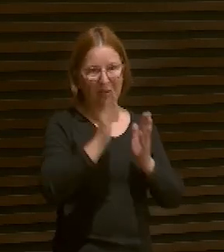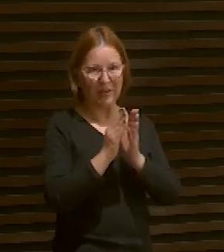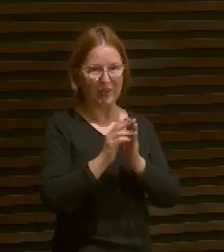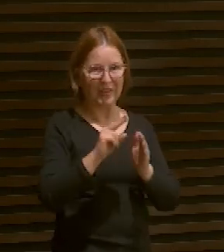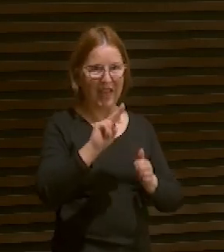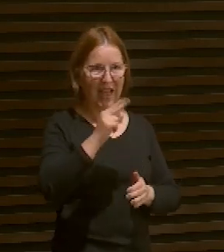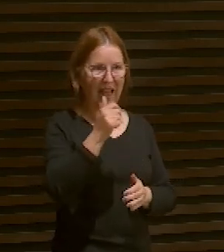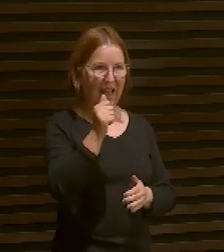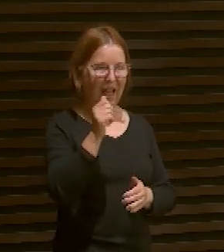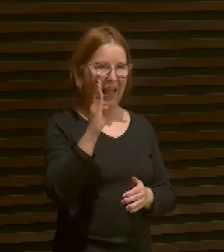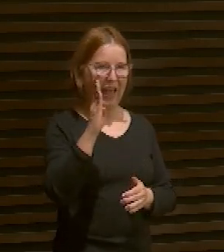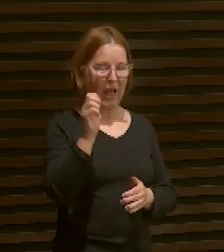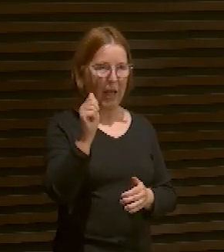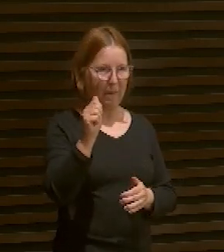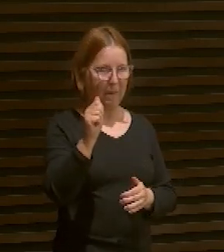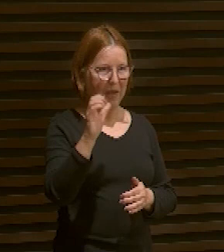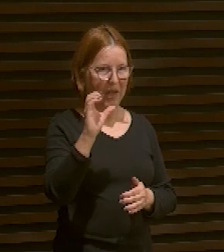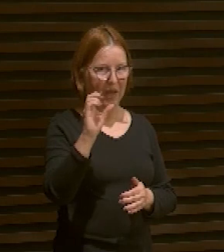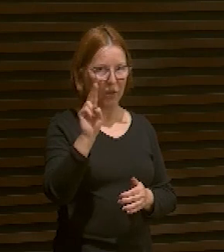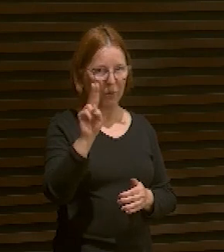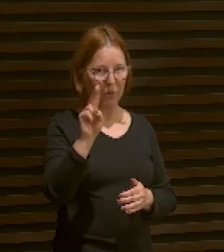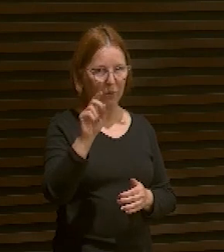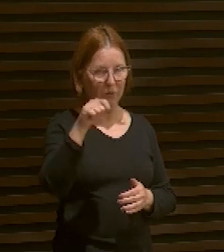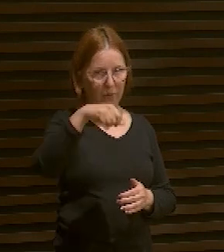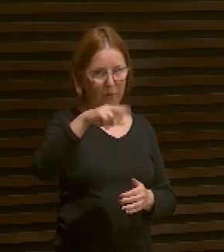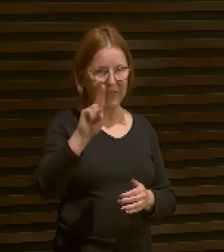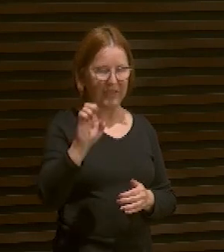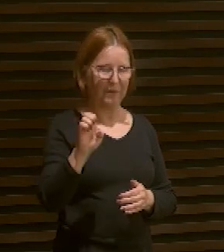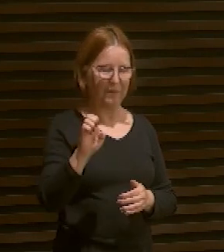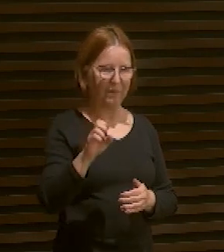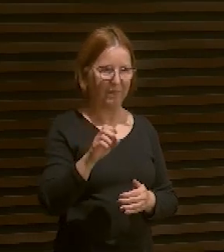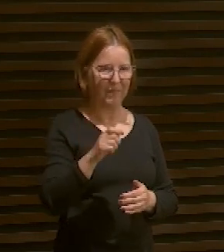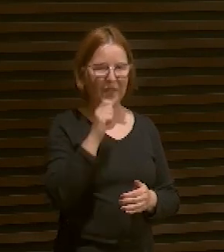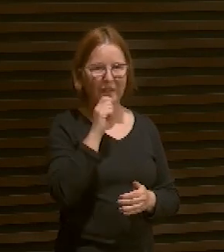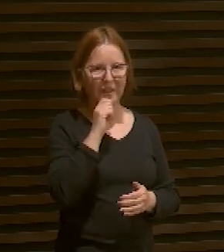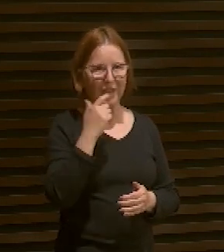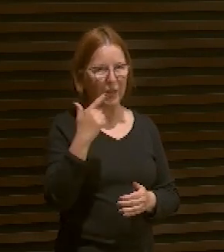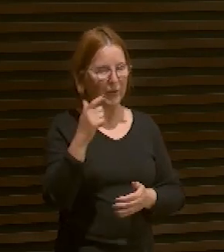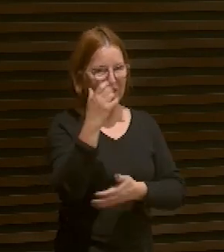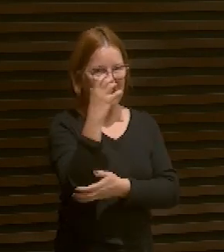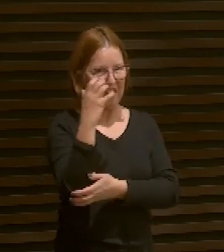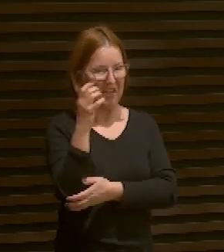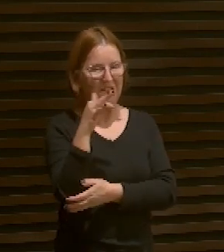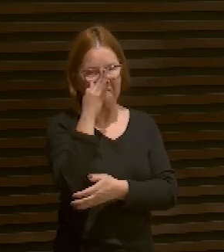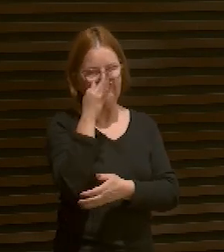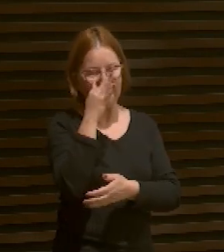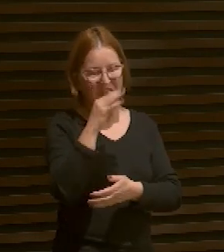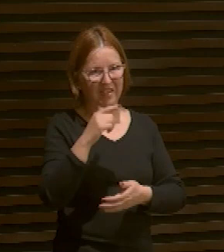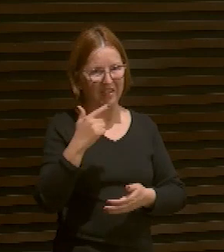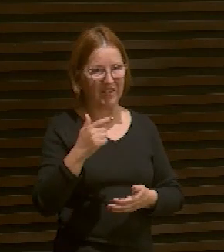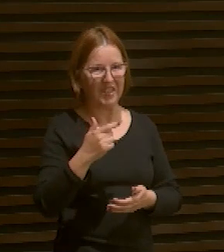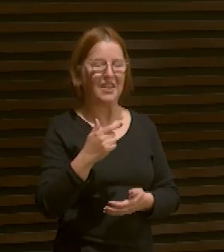Abacuque orou assim: olha, ainda que a figueira não floresça, e nem haja fruto na vide, nos currais não